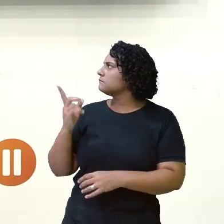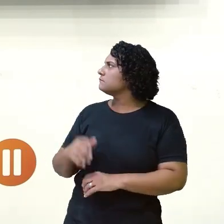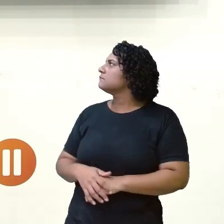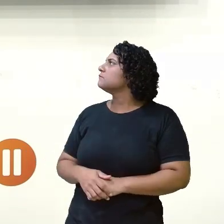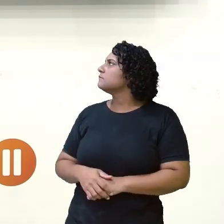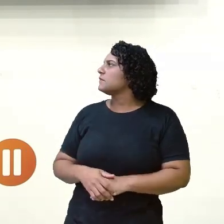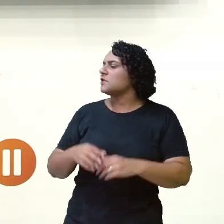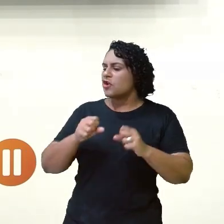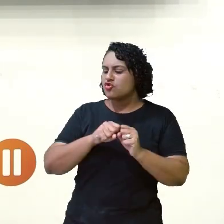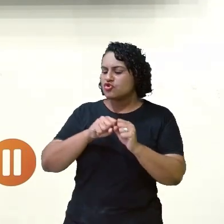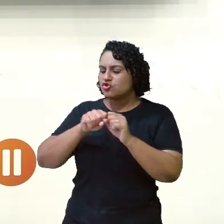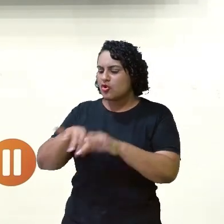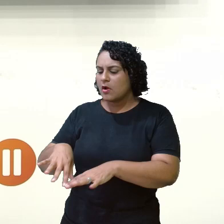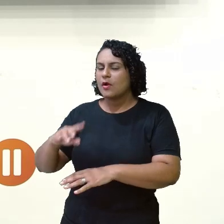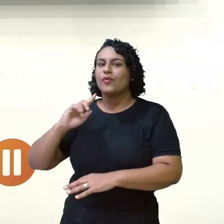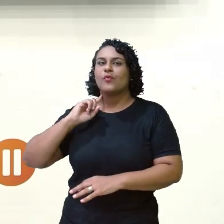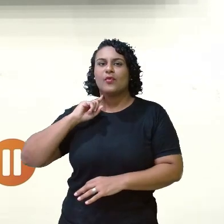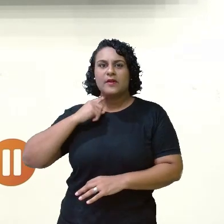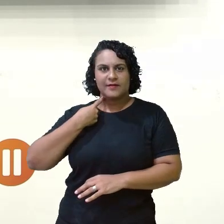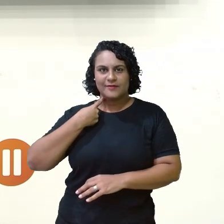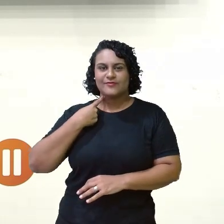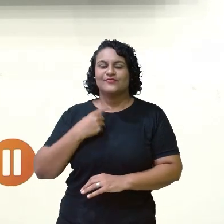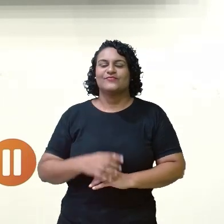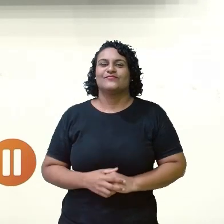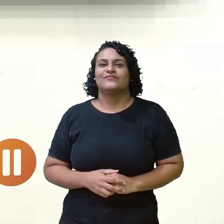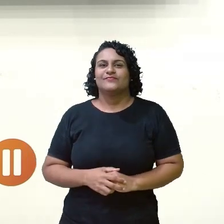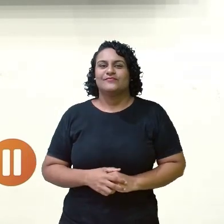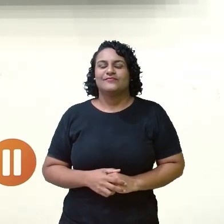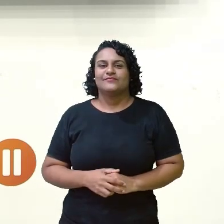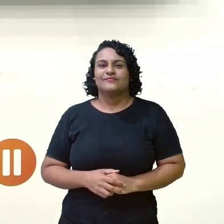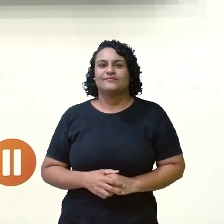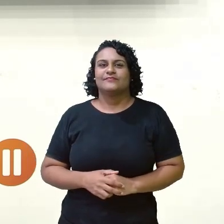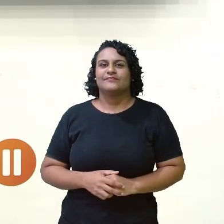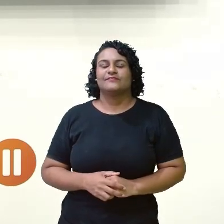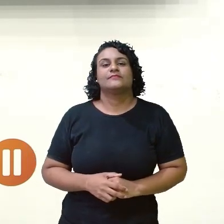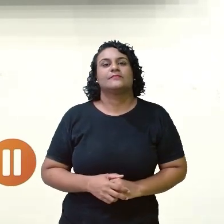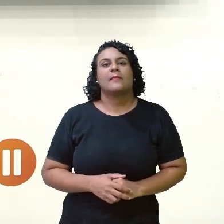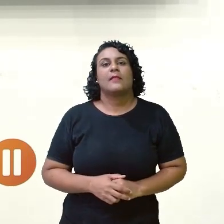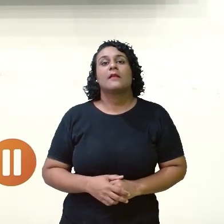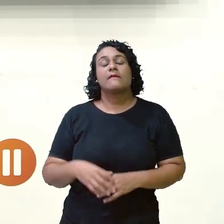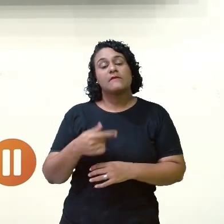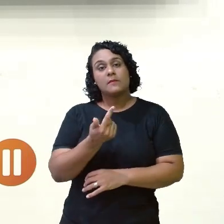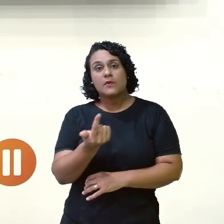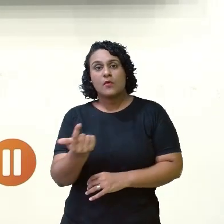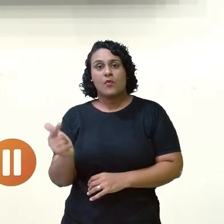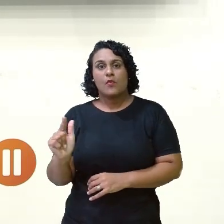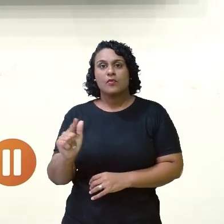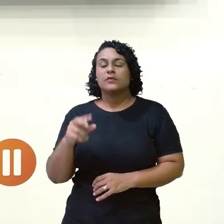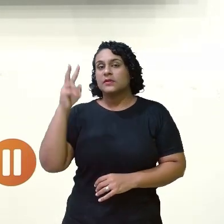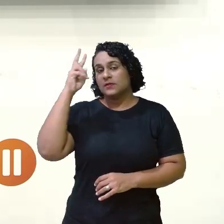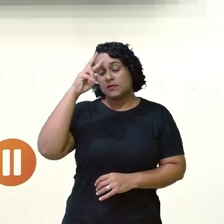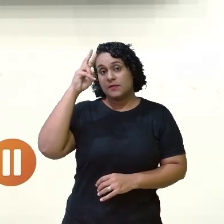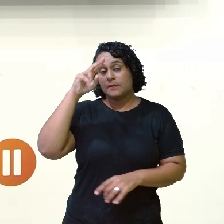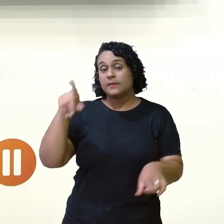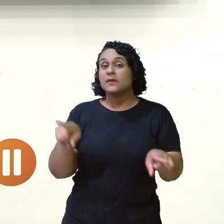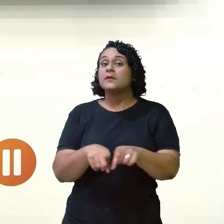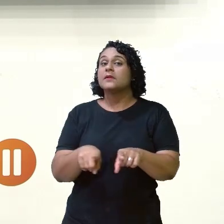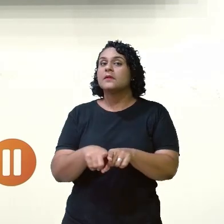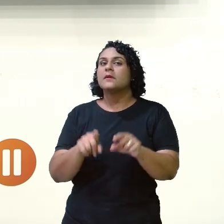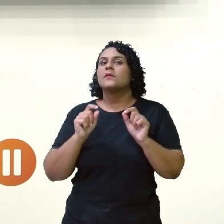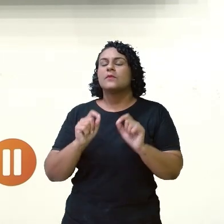jogando o lixo, como vocês podem ver aí. Vamos para mais aqui, né? Lembrando